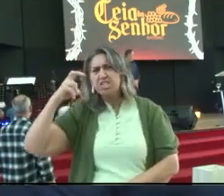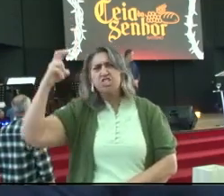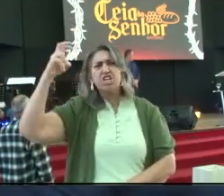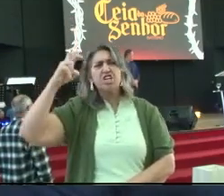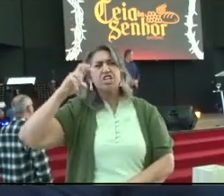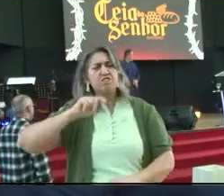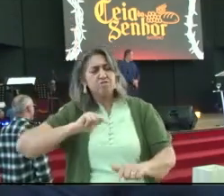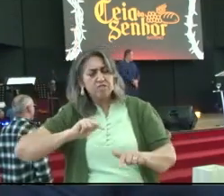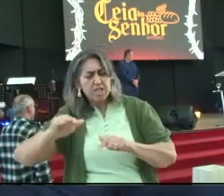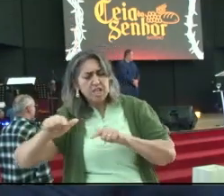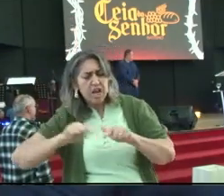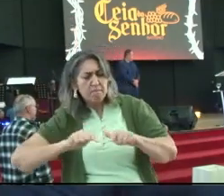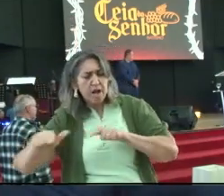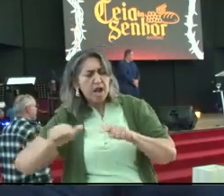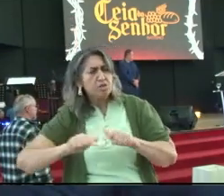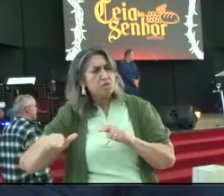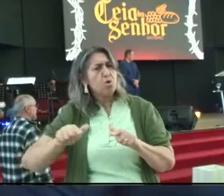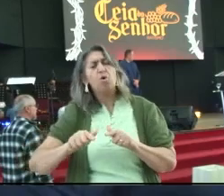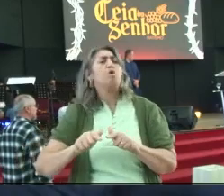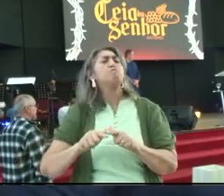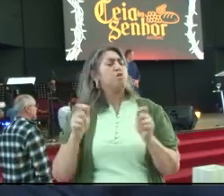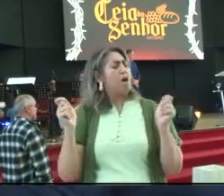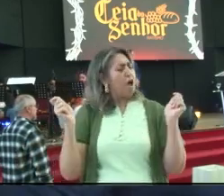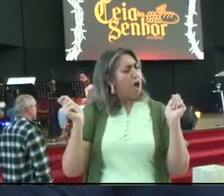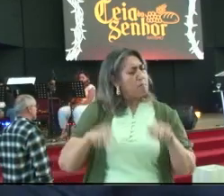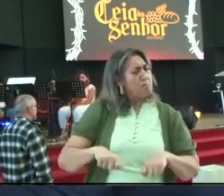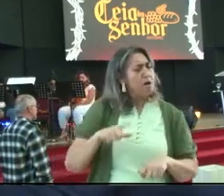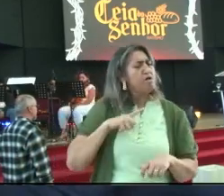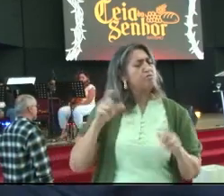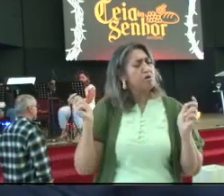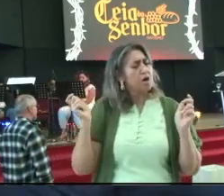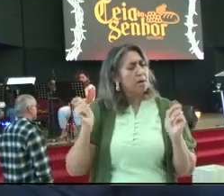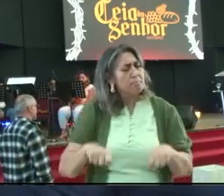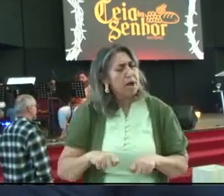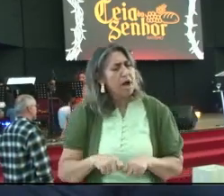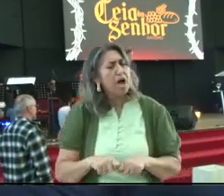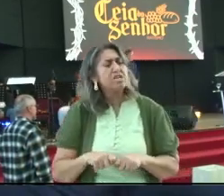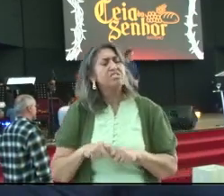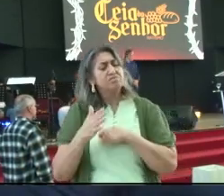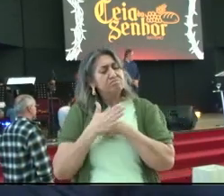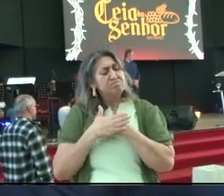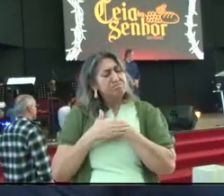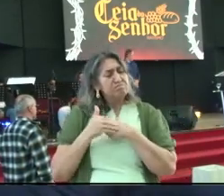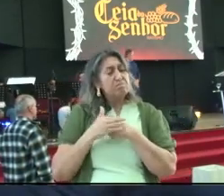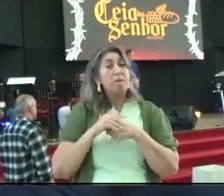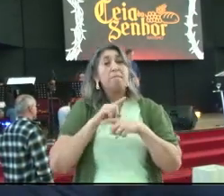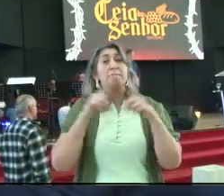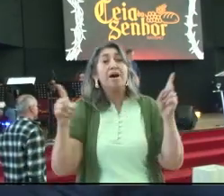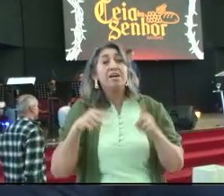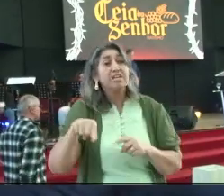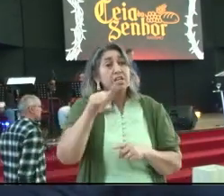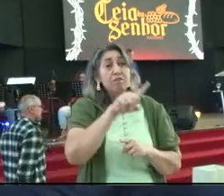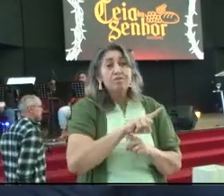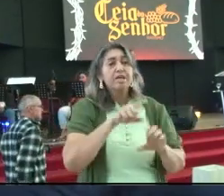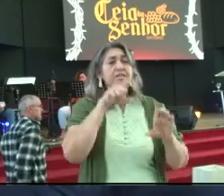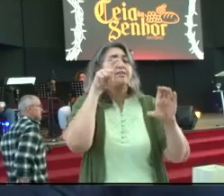você é trabalhador, você é competente, você é carismático, mas que